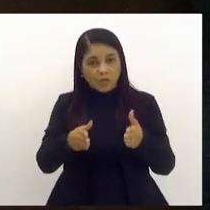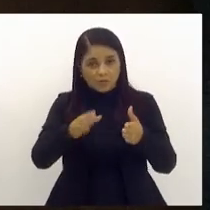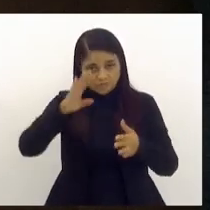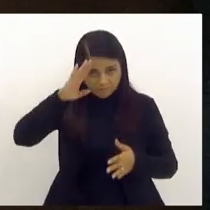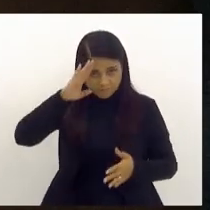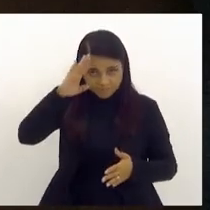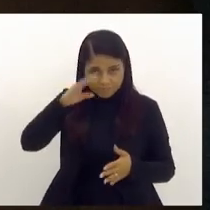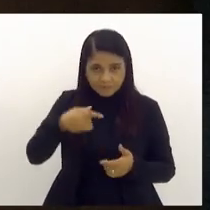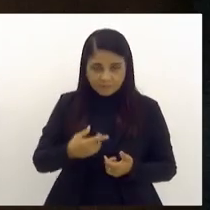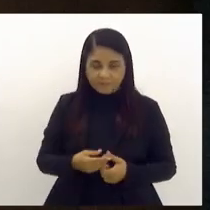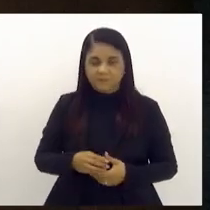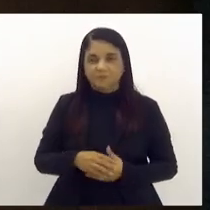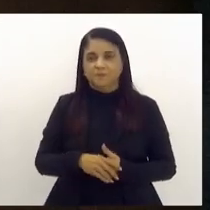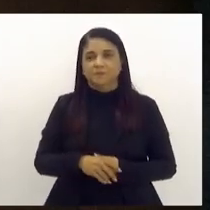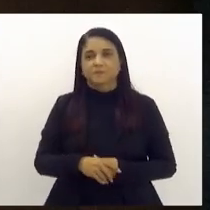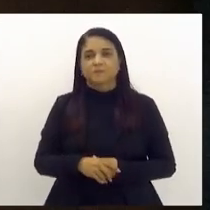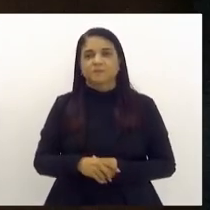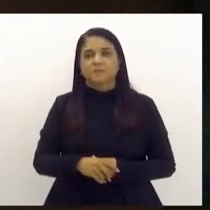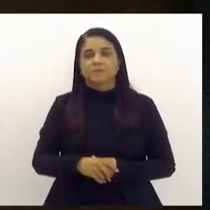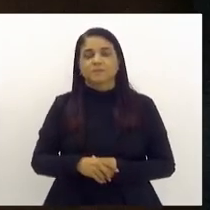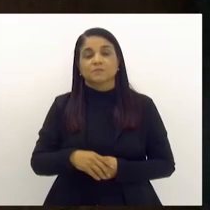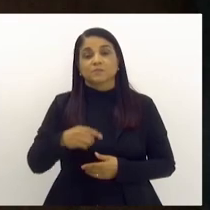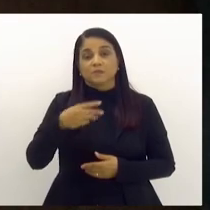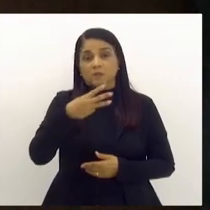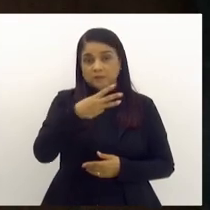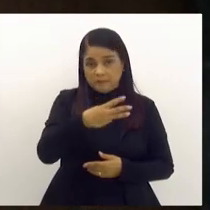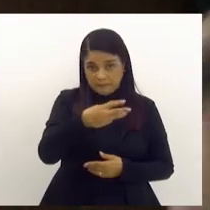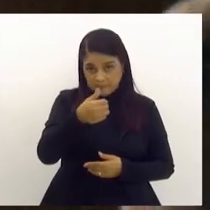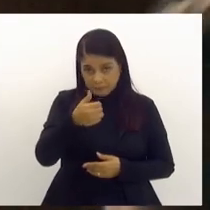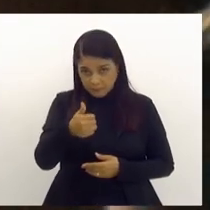fundamental ainda. E no 31,